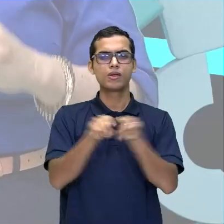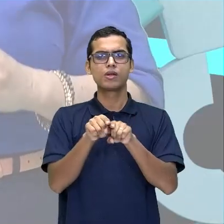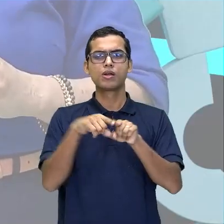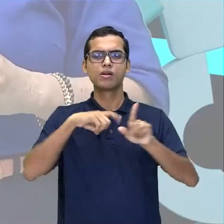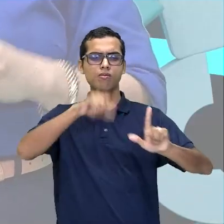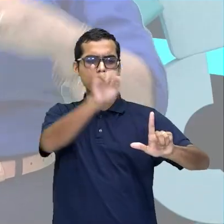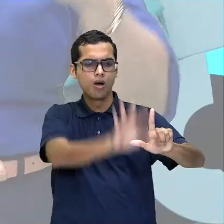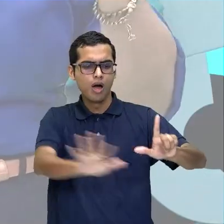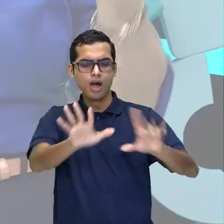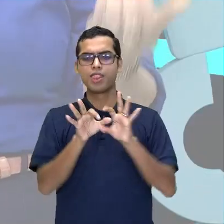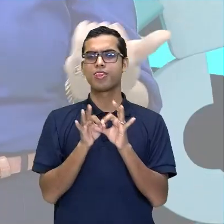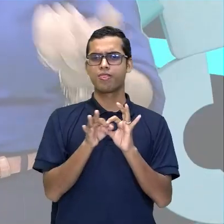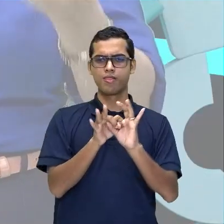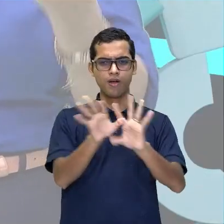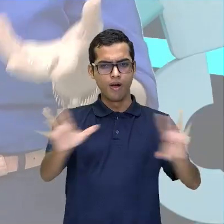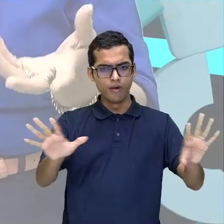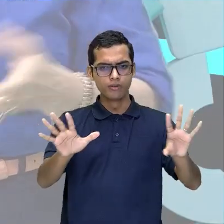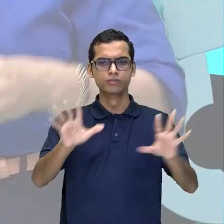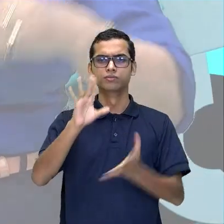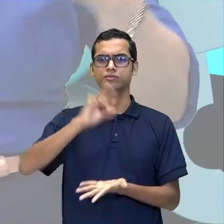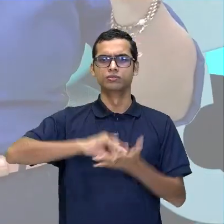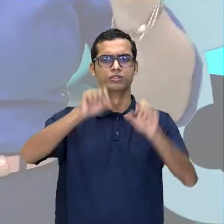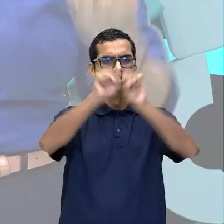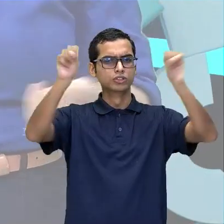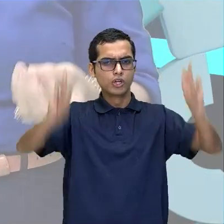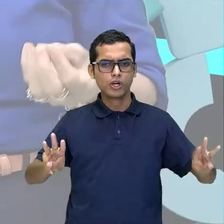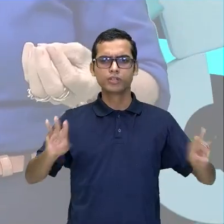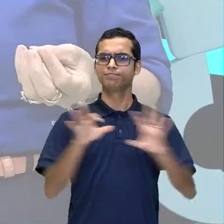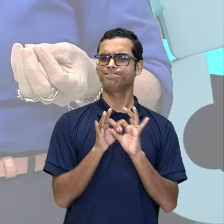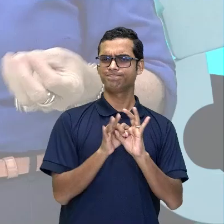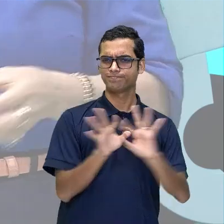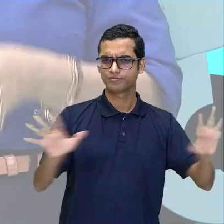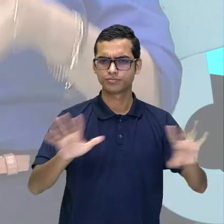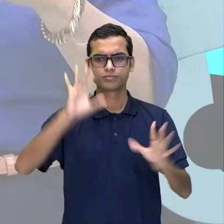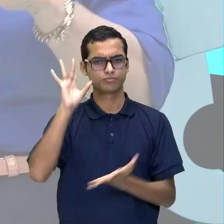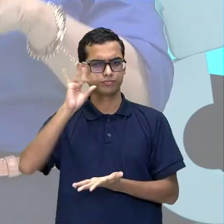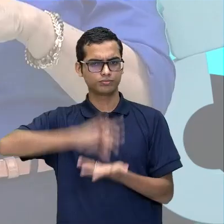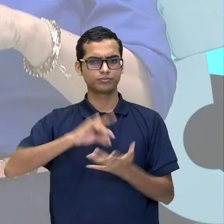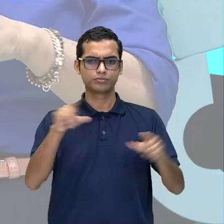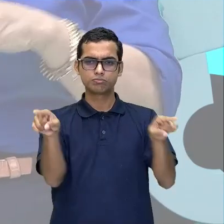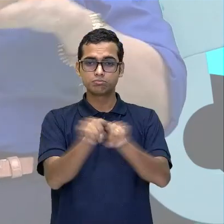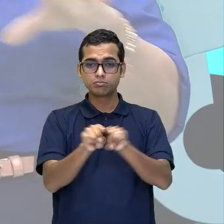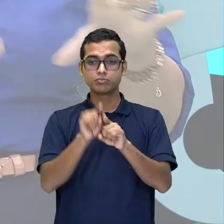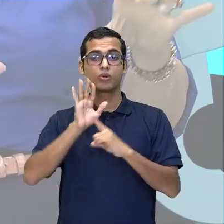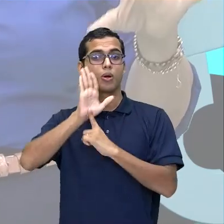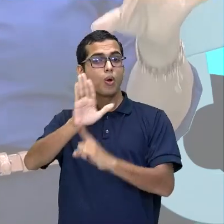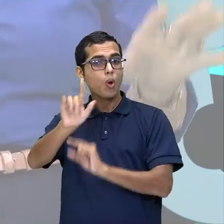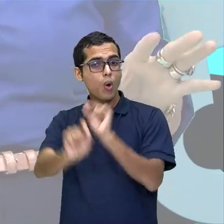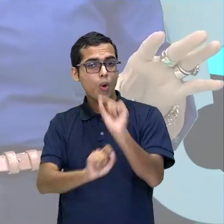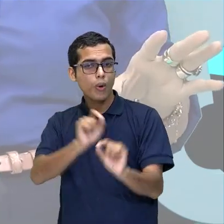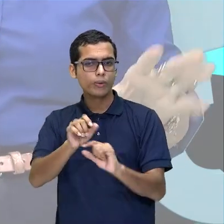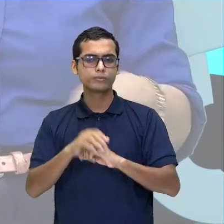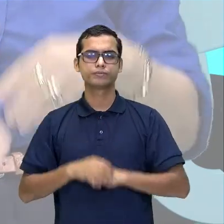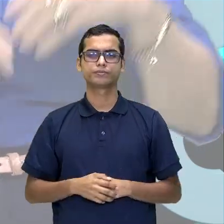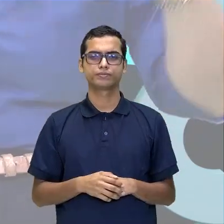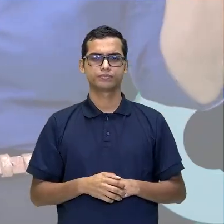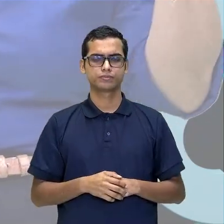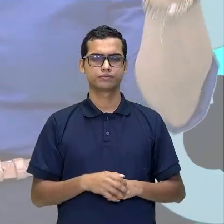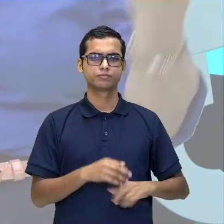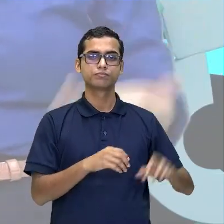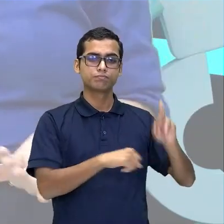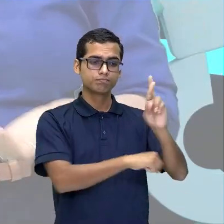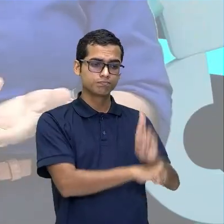isso significa softwares livres, código aberto, que apresentam os mesmos recursos e